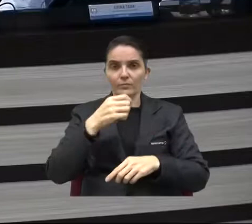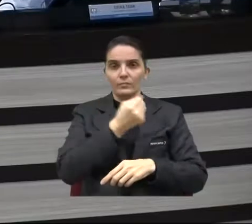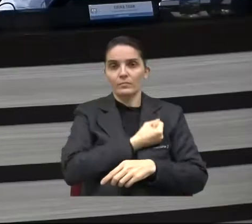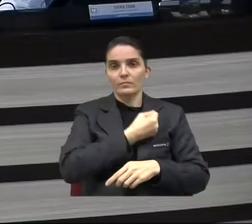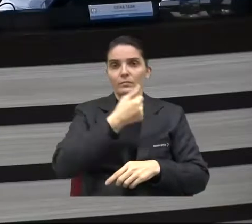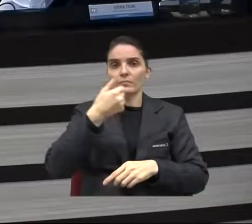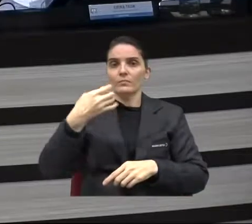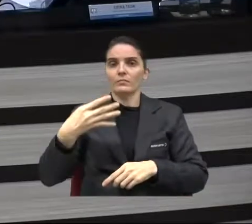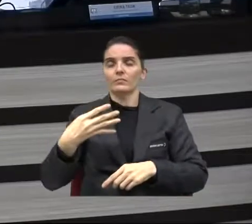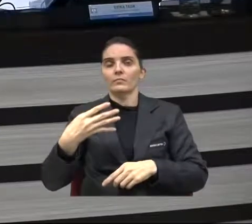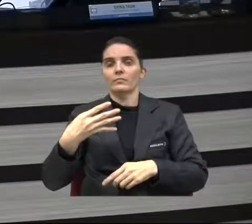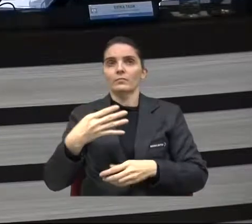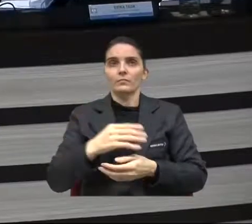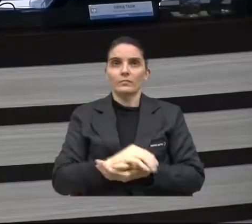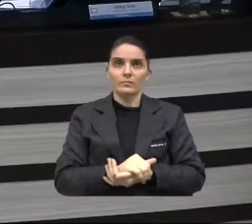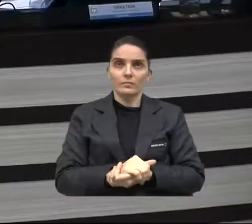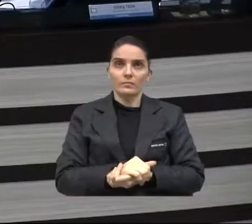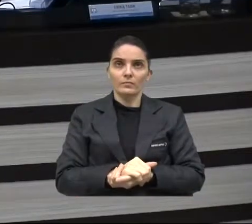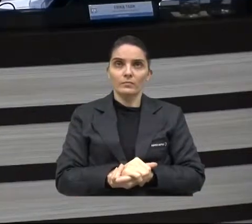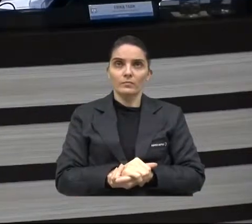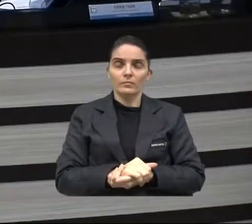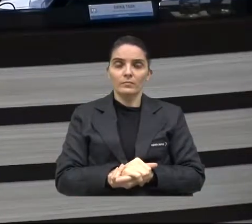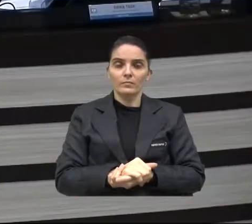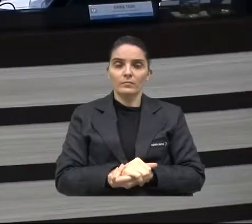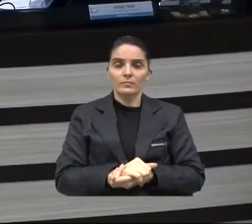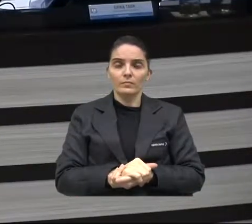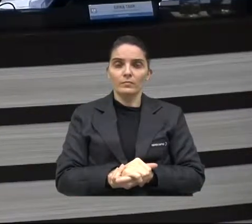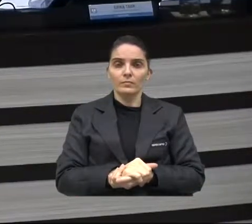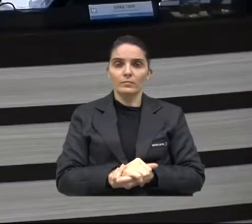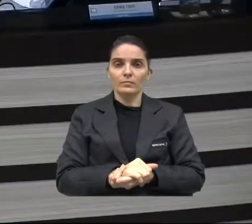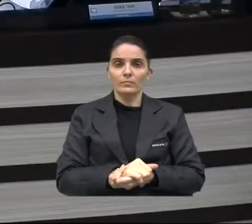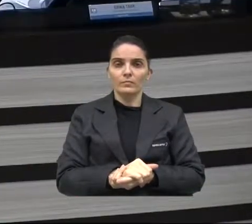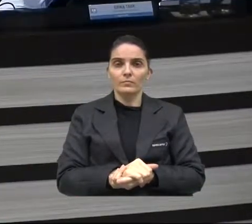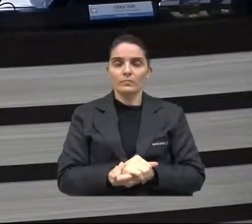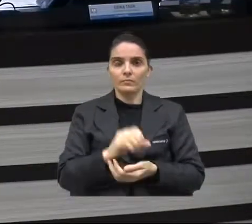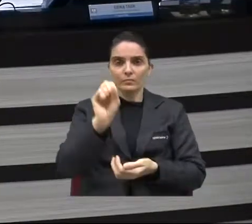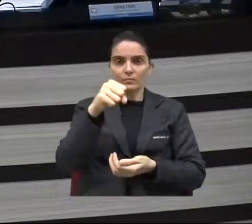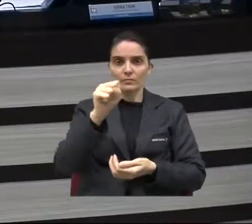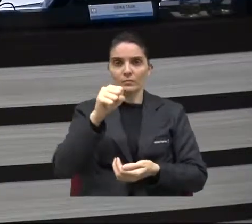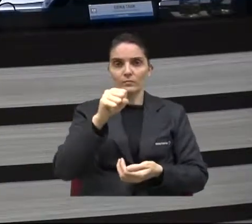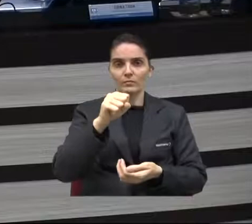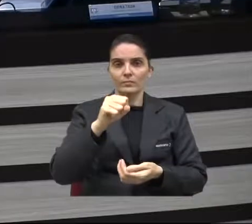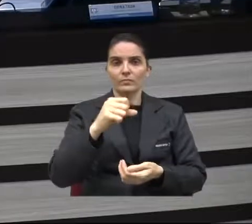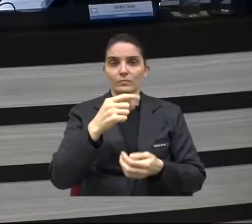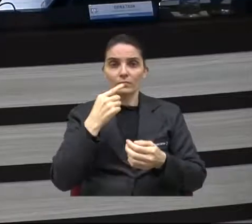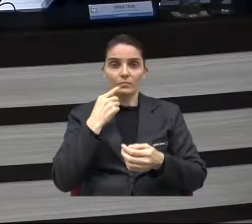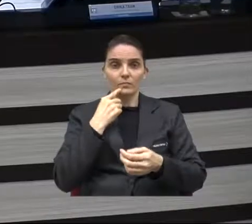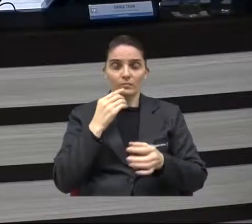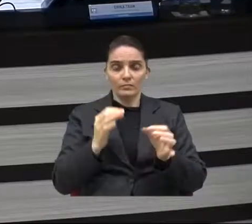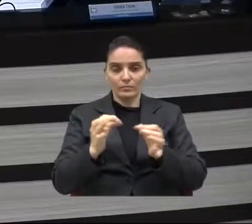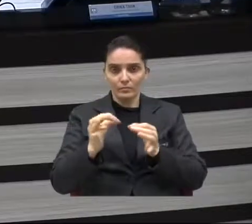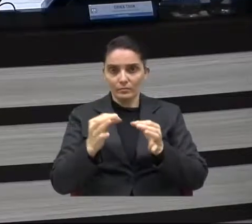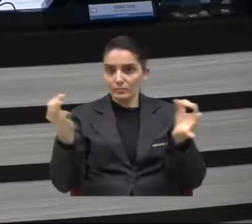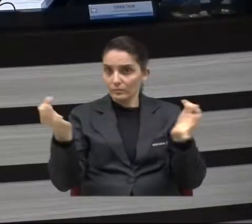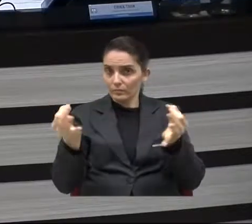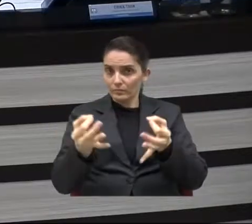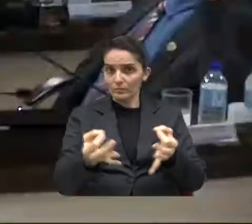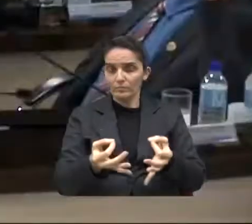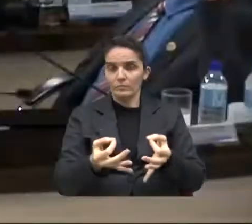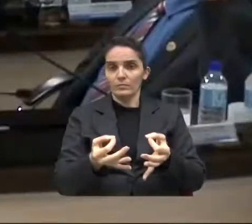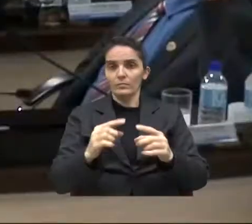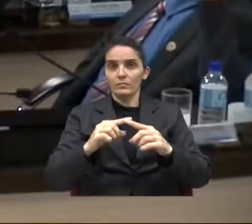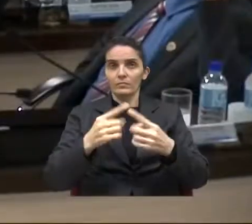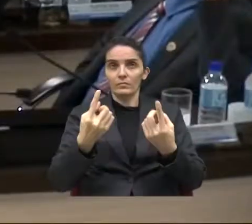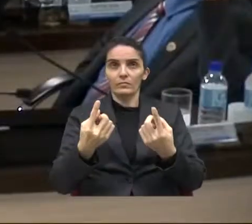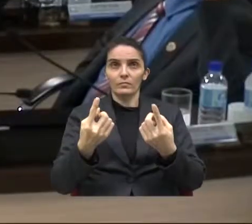14. Que é em unidade do Isso, município. o Cleiton fez um projeto completo, perfeito, só